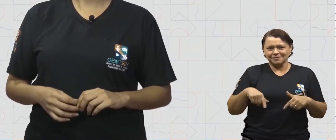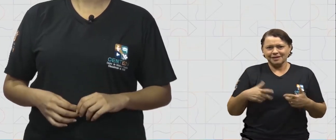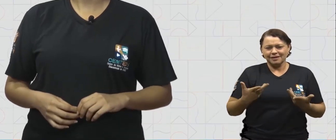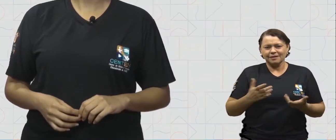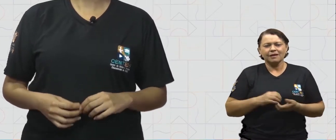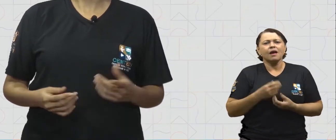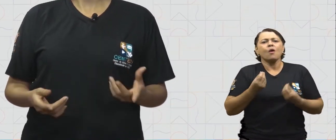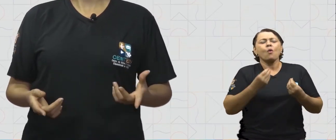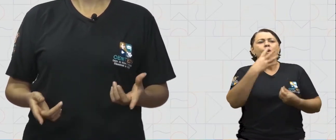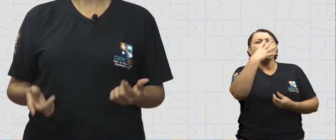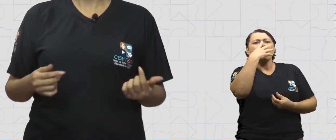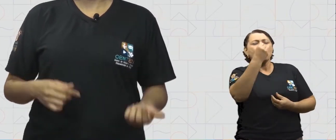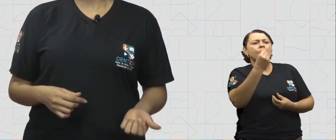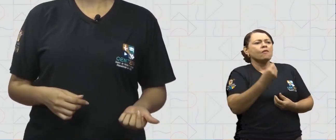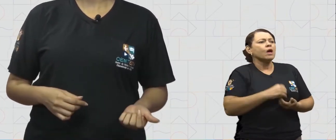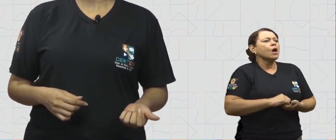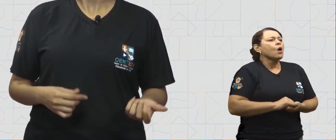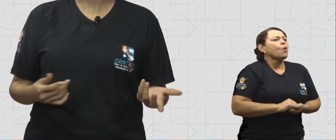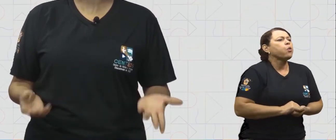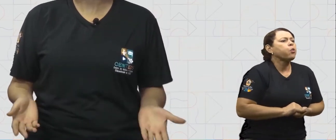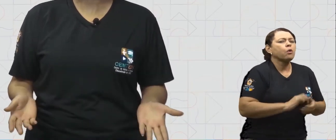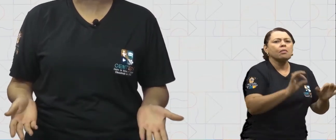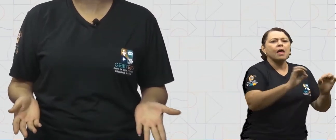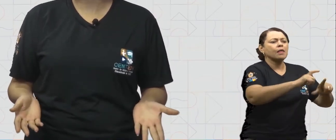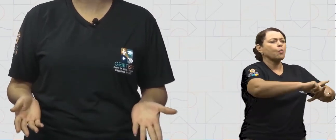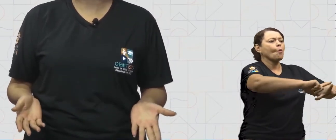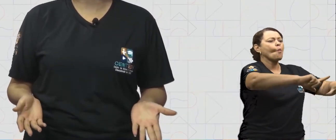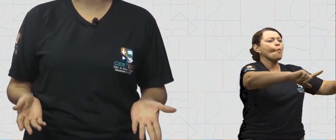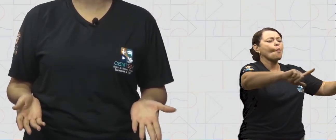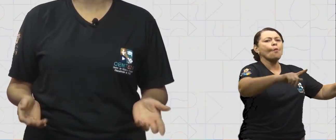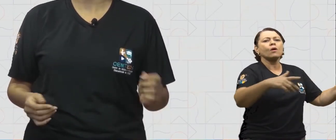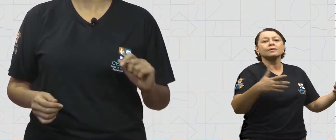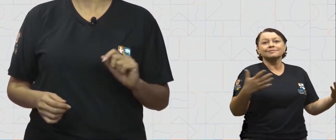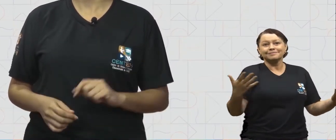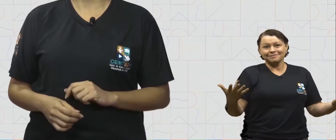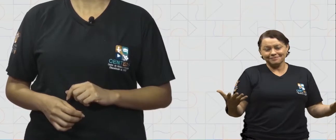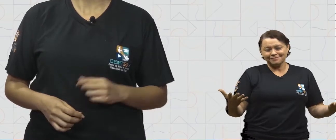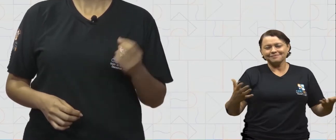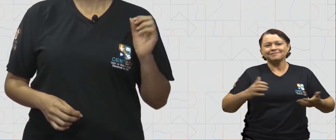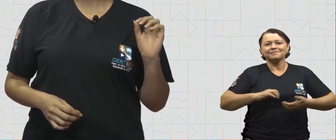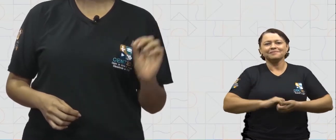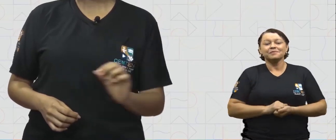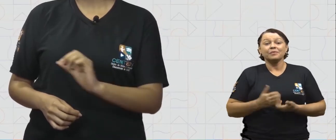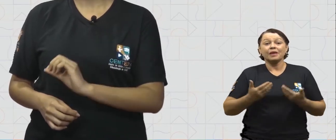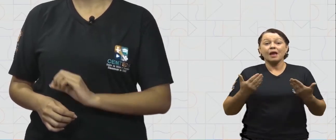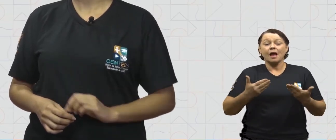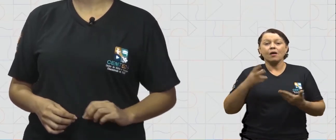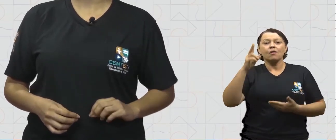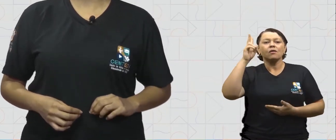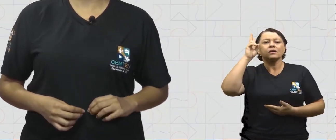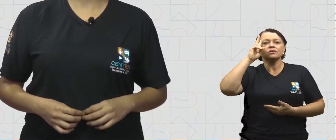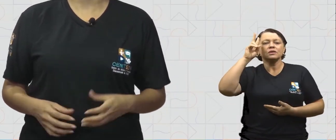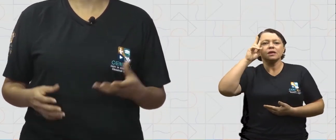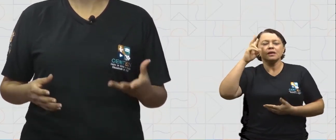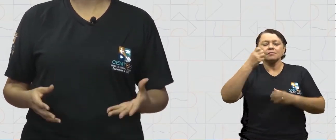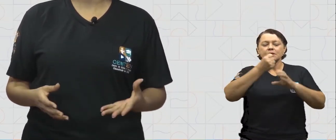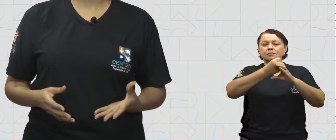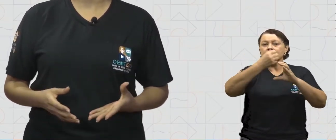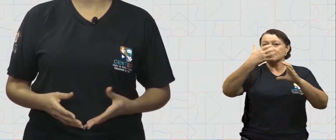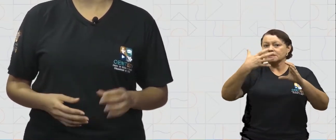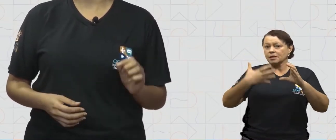Como o lobo mau soprará casas que ainda não foram construídas? Bom, agora que relembramos